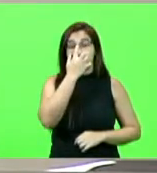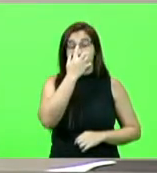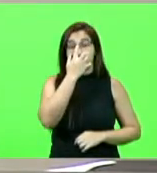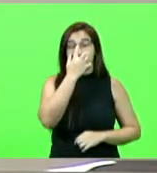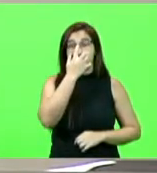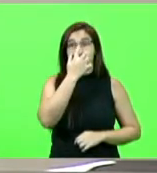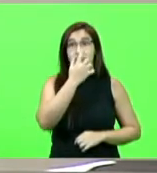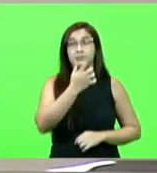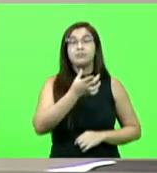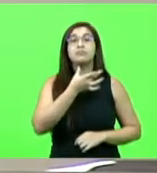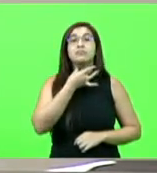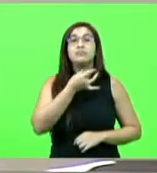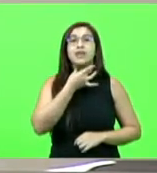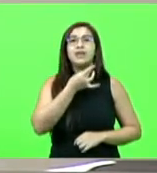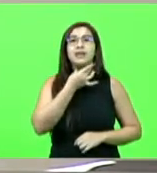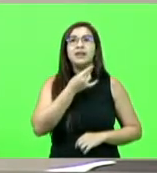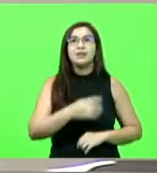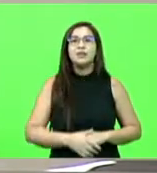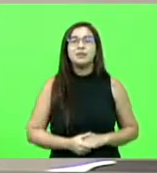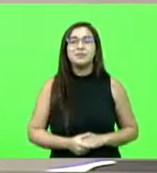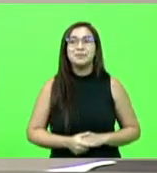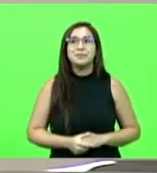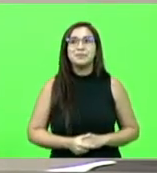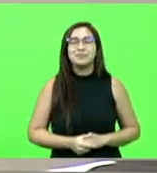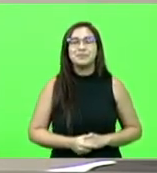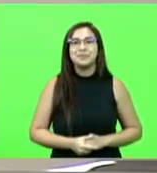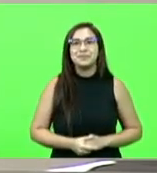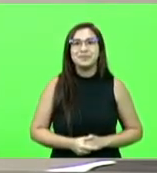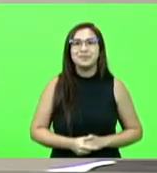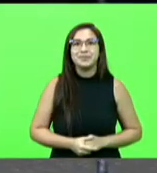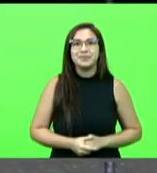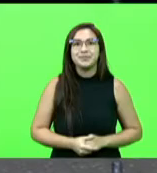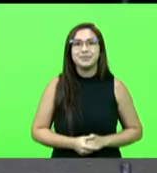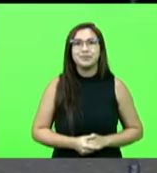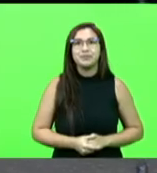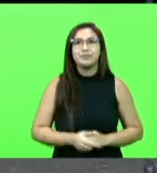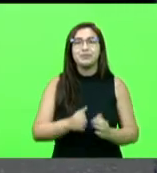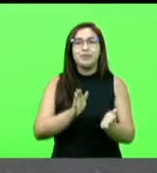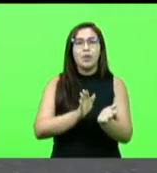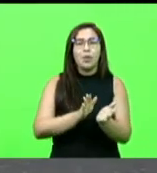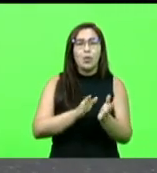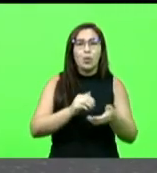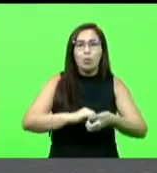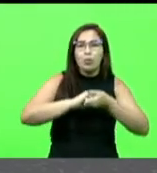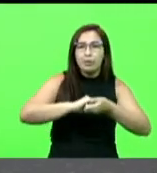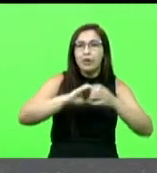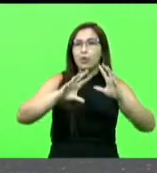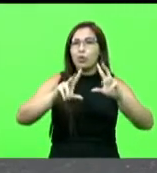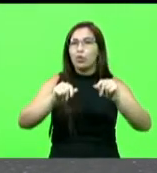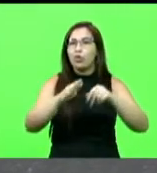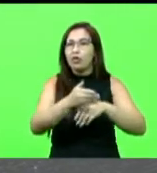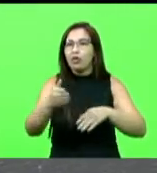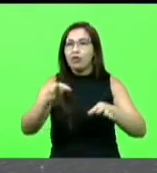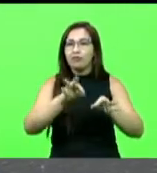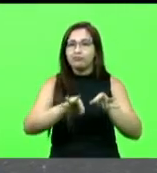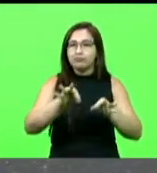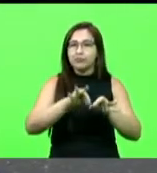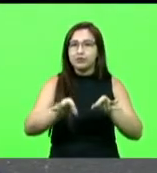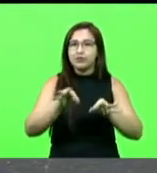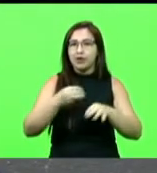Cobalcini. Quero cumprimentar todas as entidades aqui